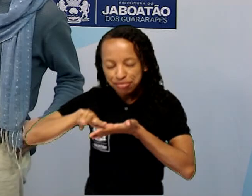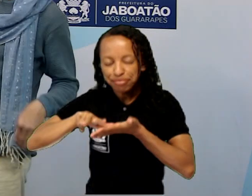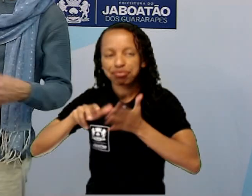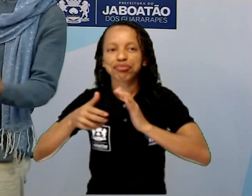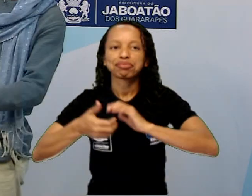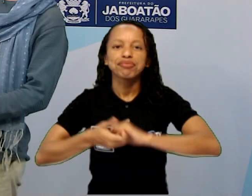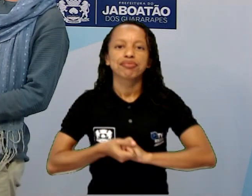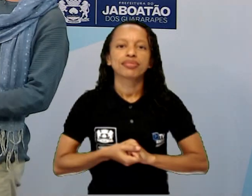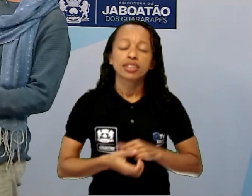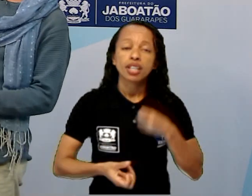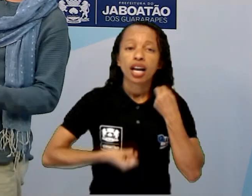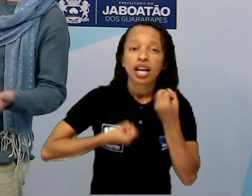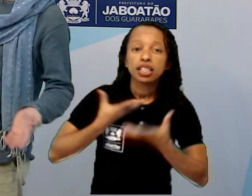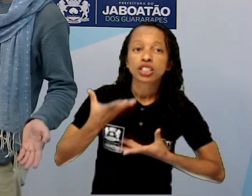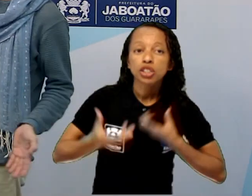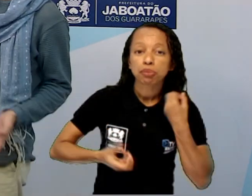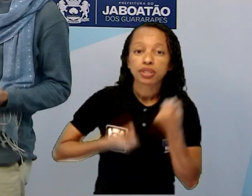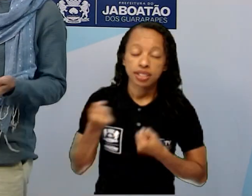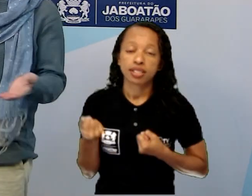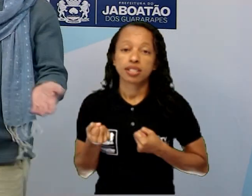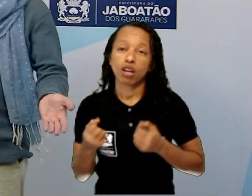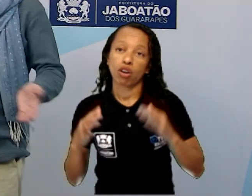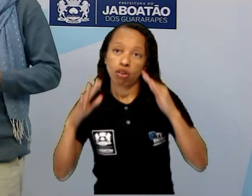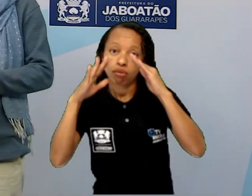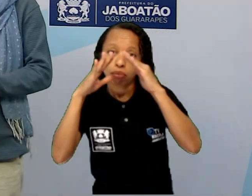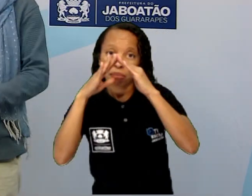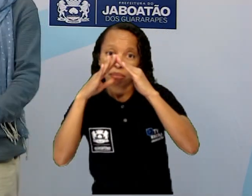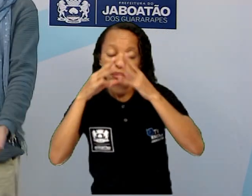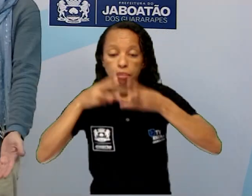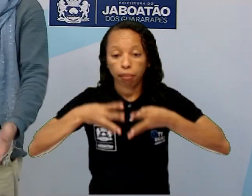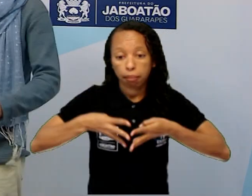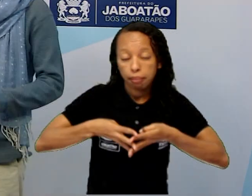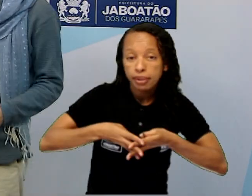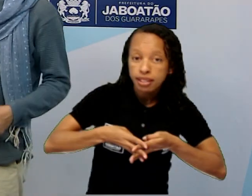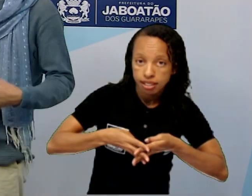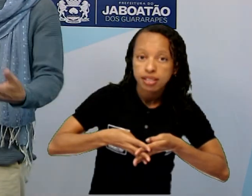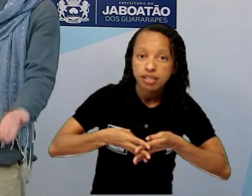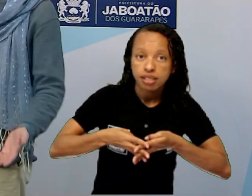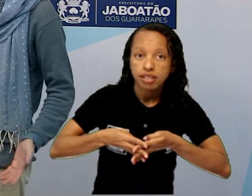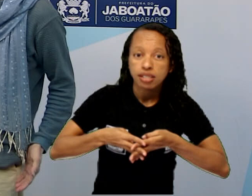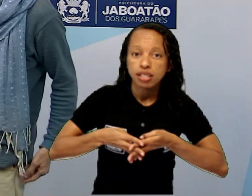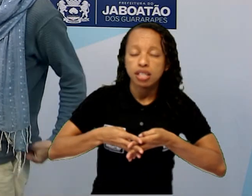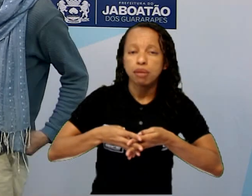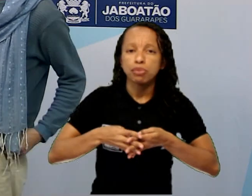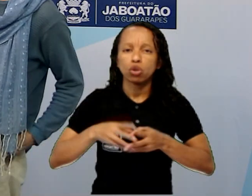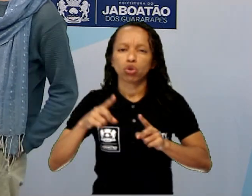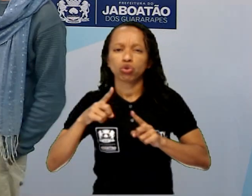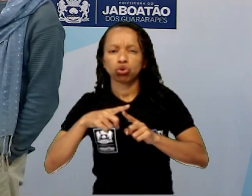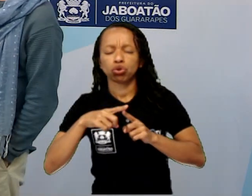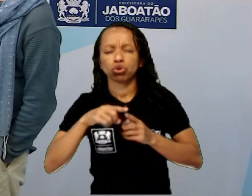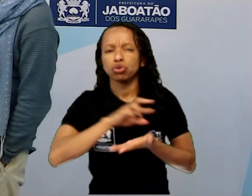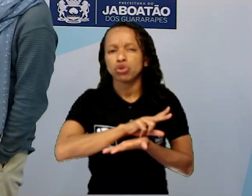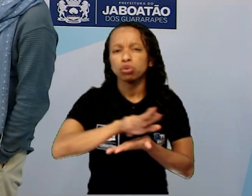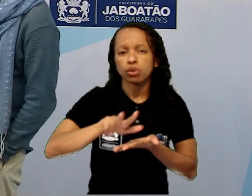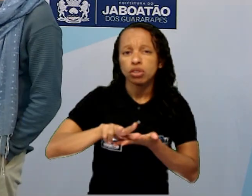suas expressões maiores são os presépios, que podem ser montados com estátuas ou feitos com pessoas ao vivo,